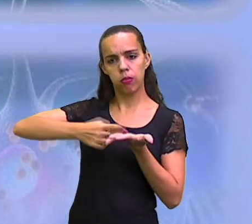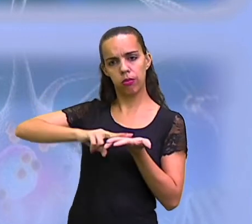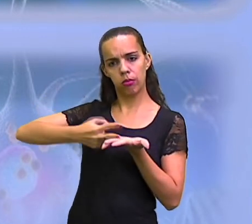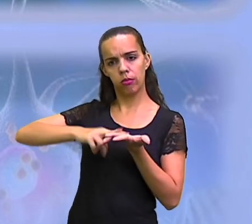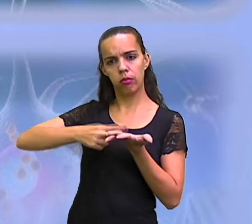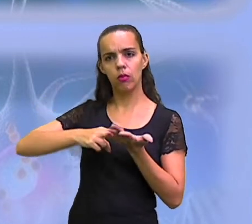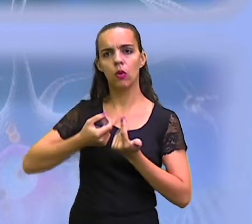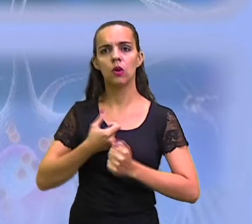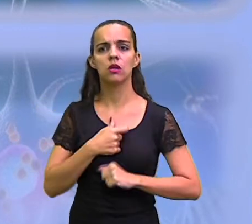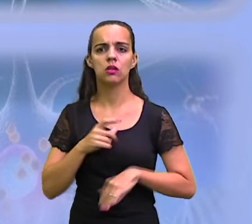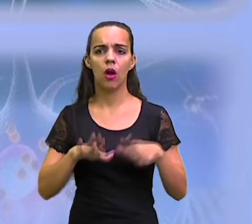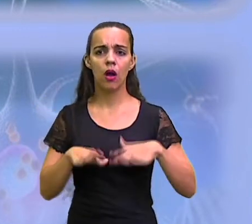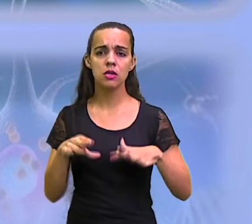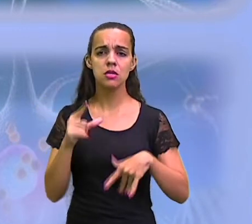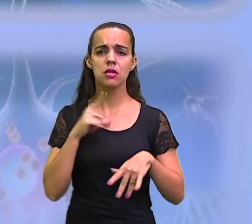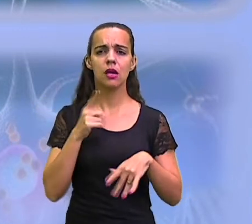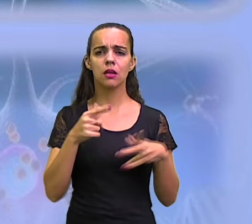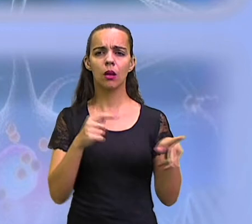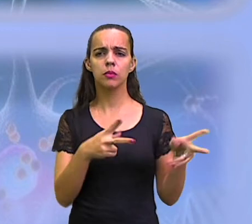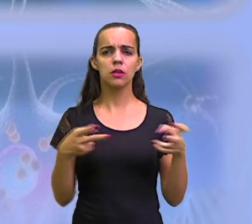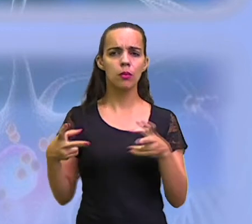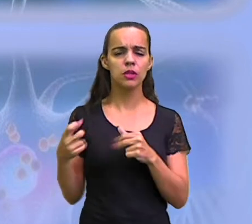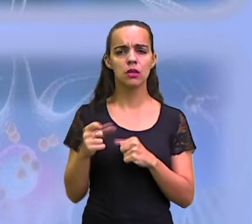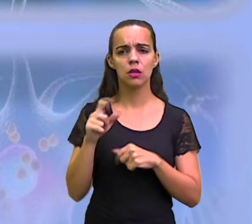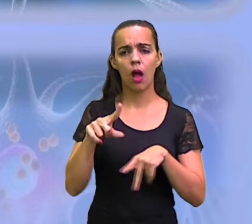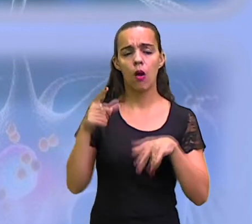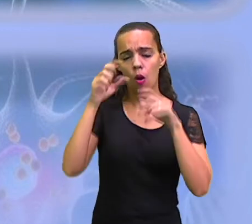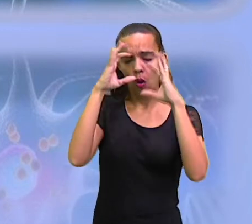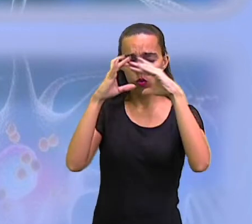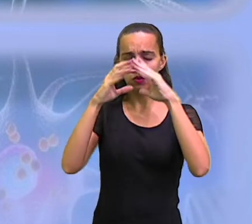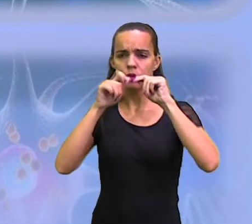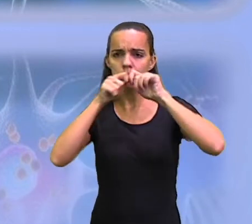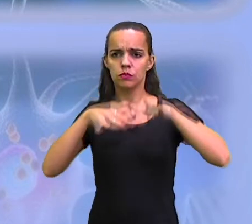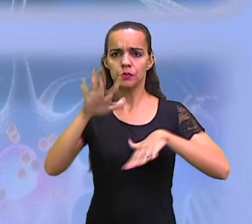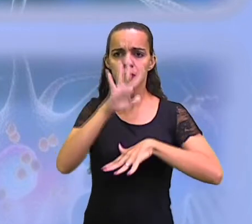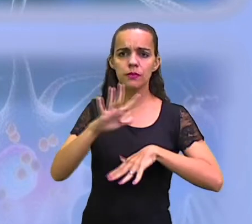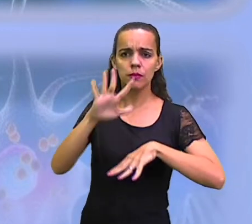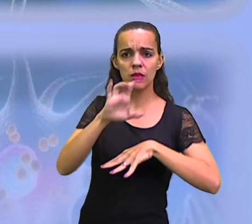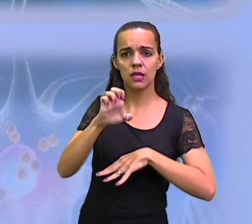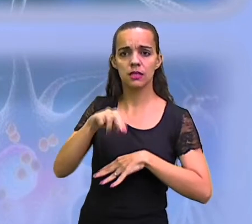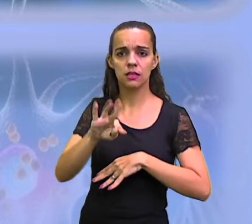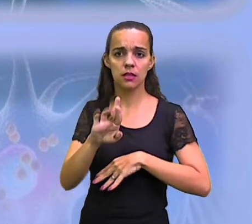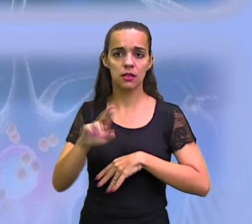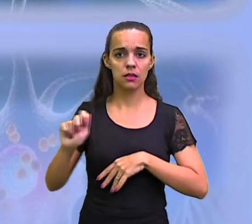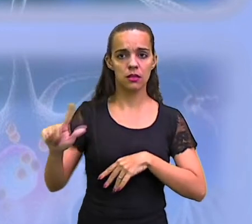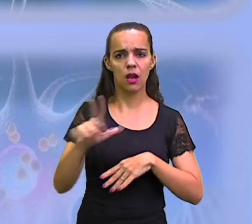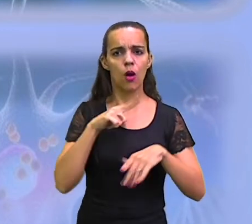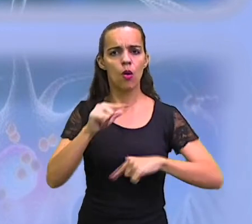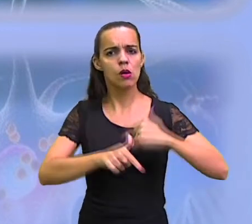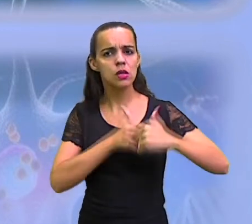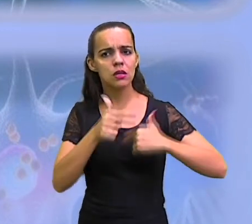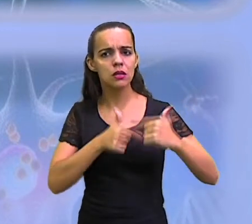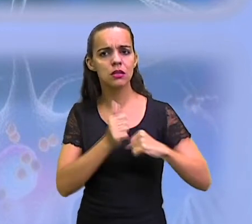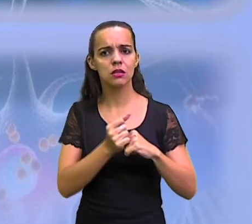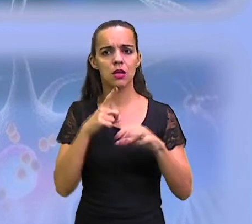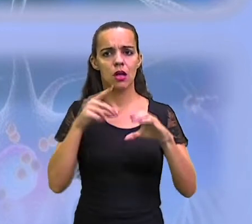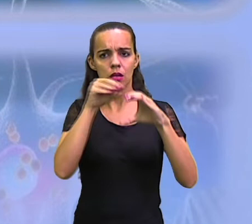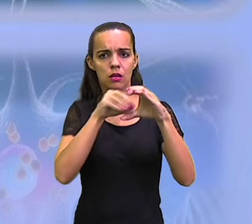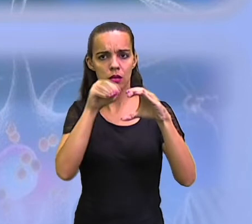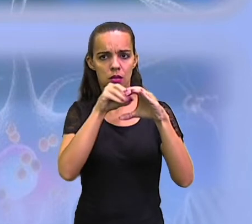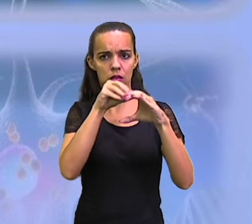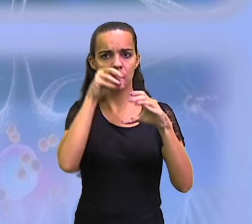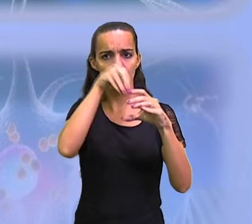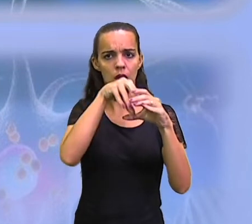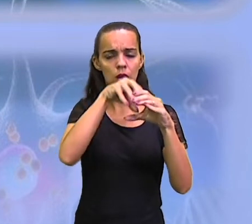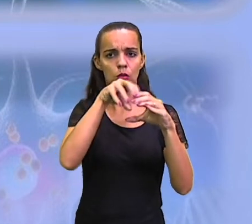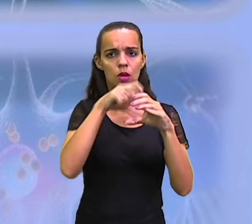O diagnóstico de infecção viral do sistema nervoso central se baseia em uma punção lombar, uma retirada com